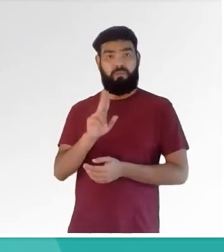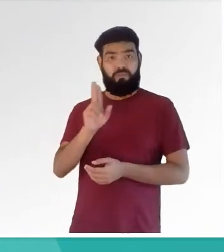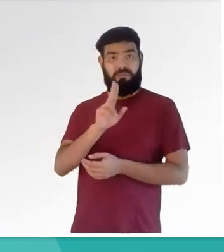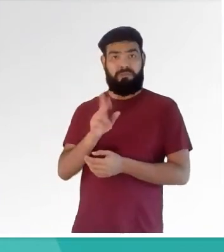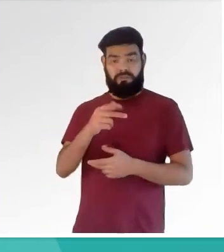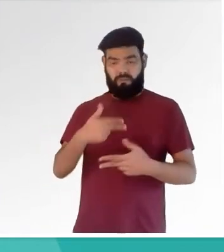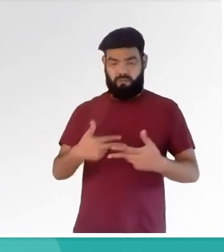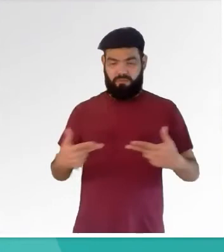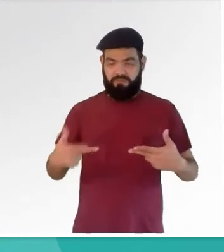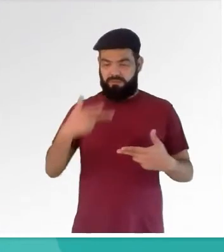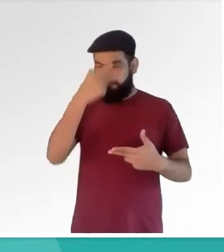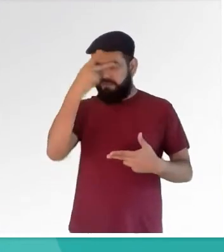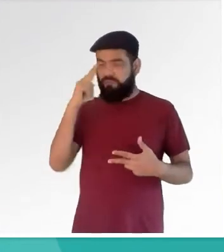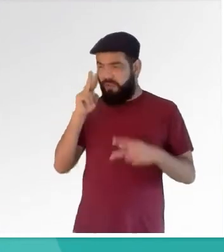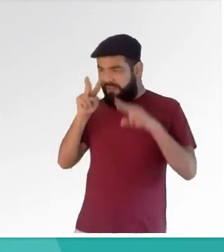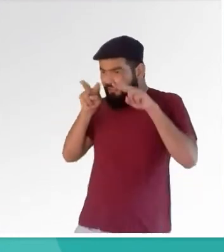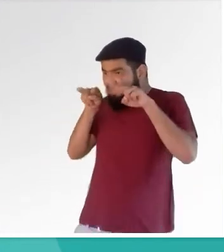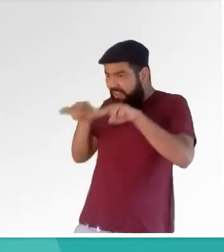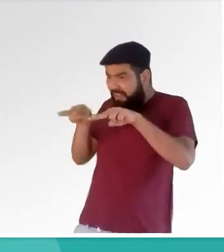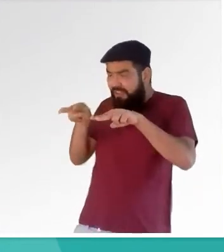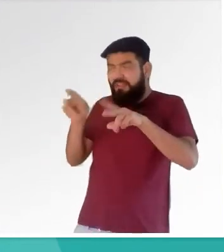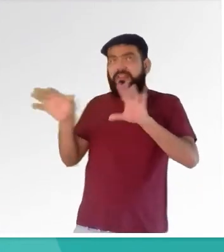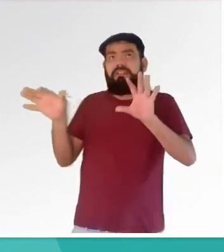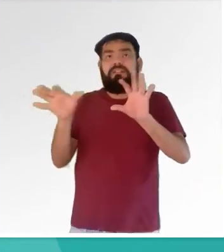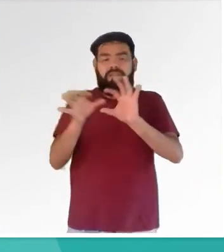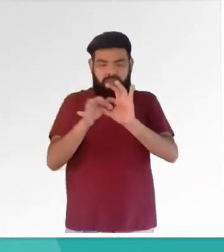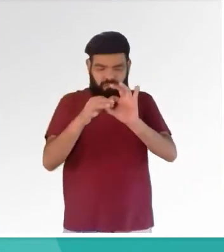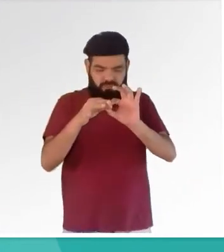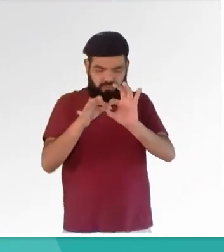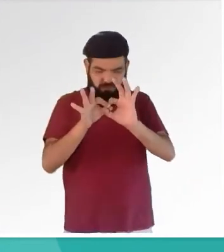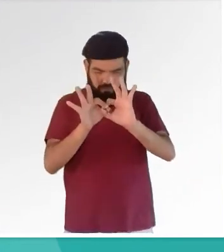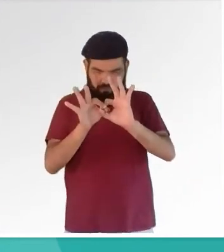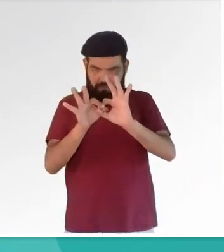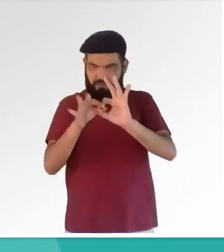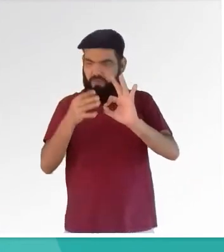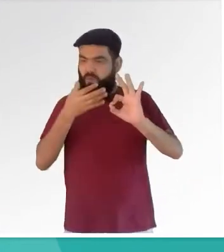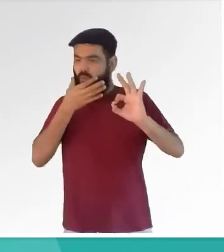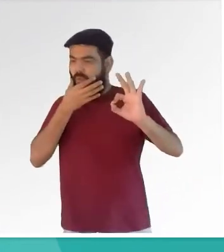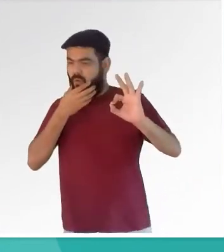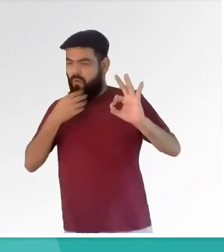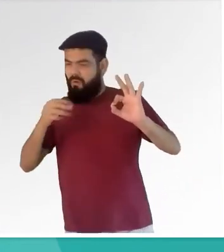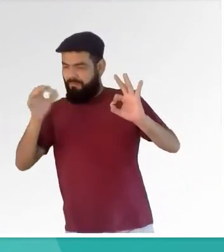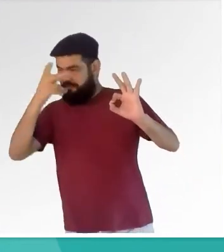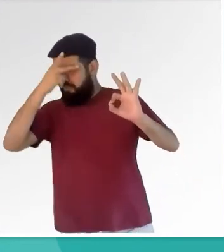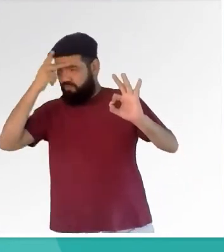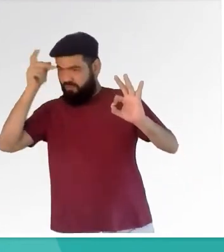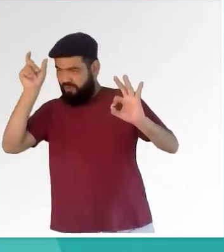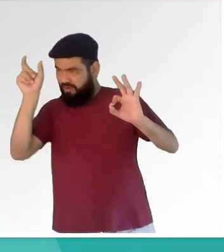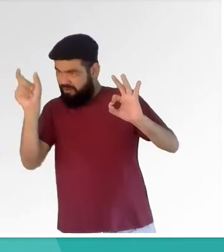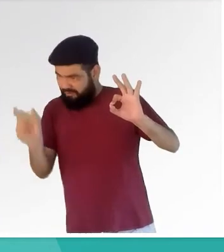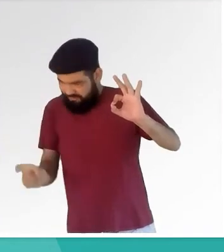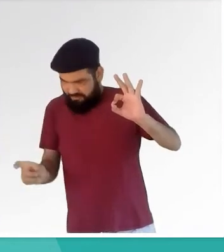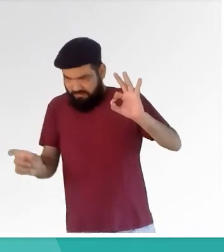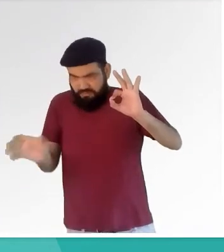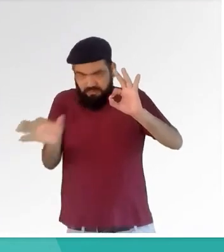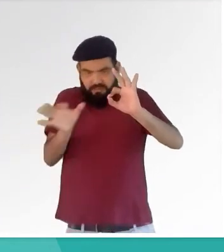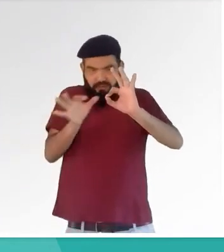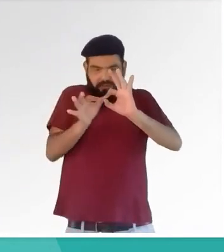Então, o rito, ele une o homem de uma determinada comunidade religiosa,